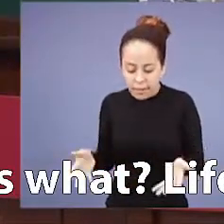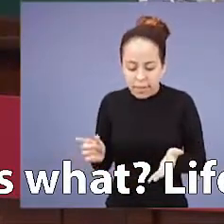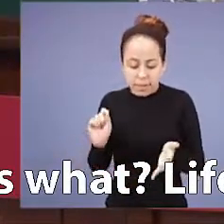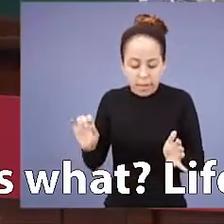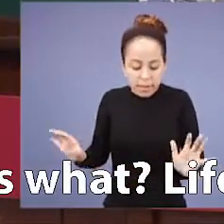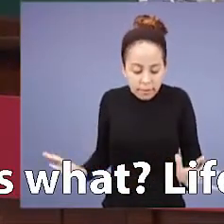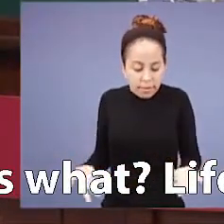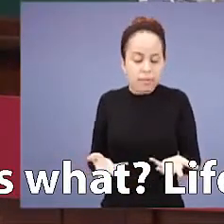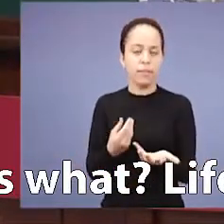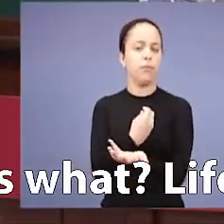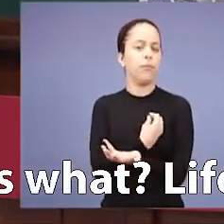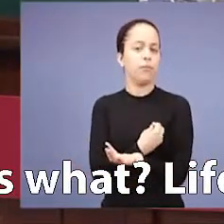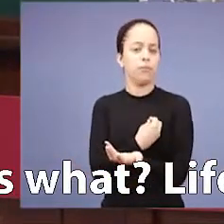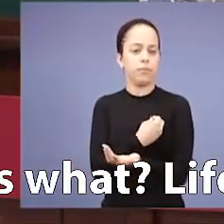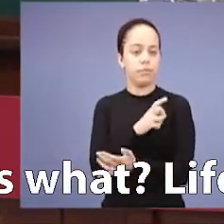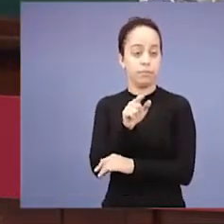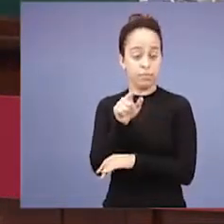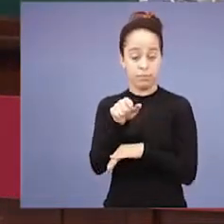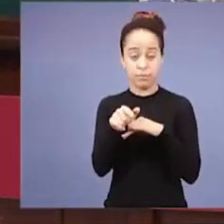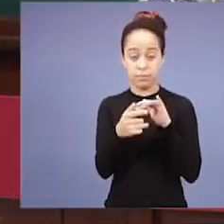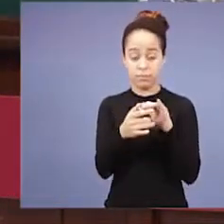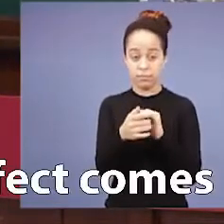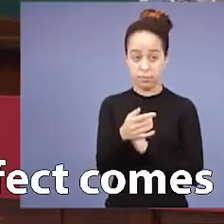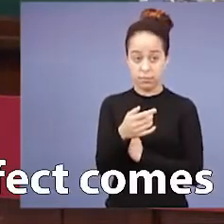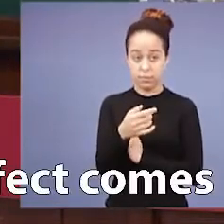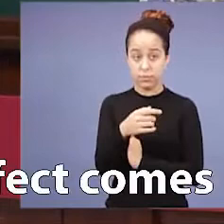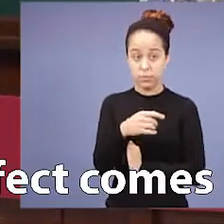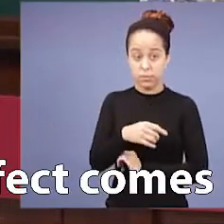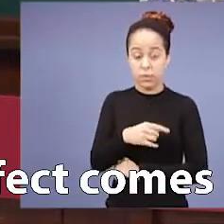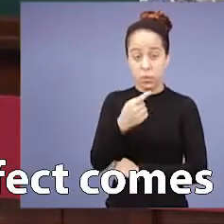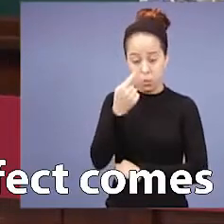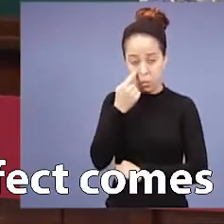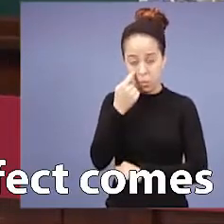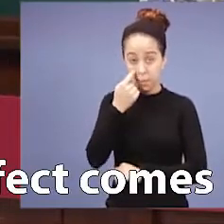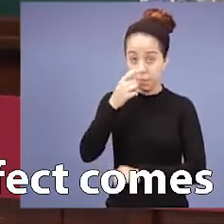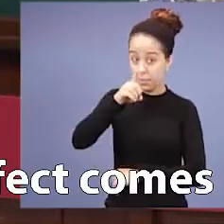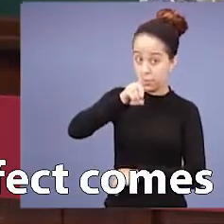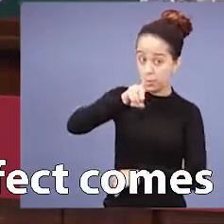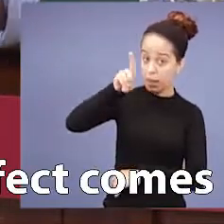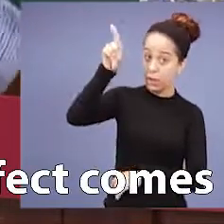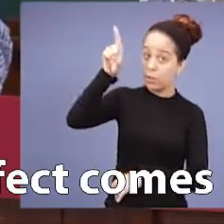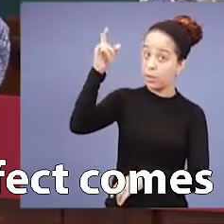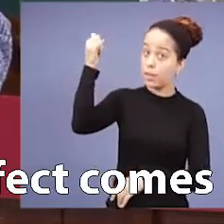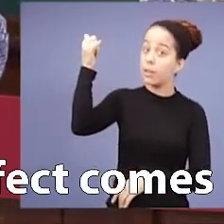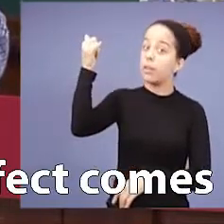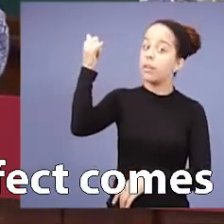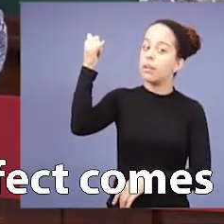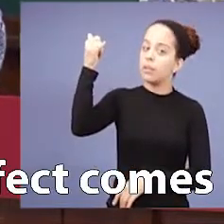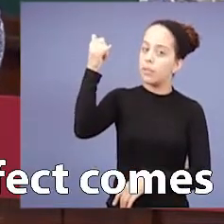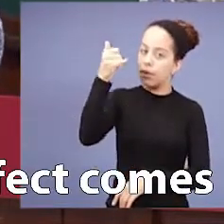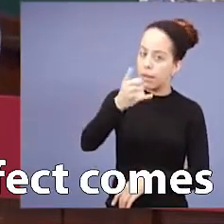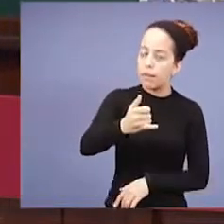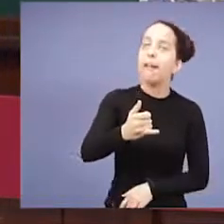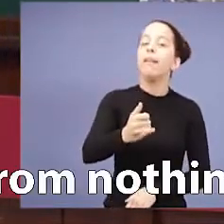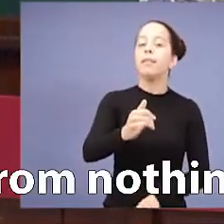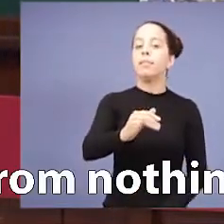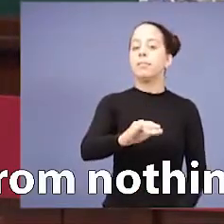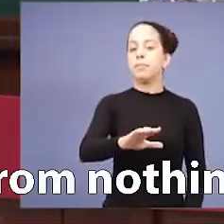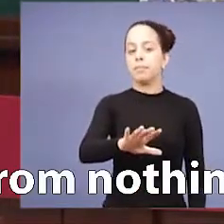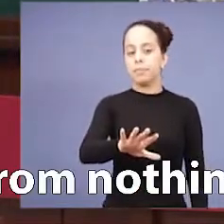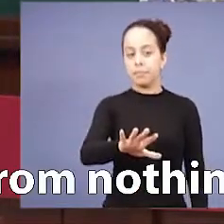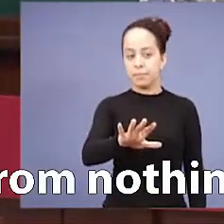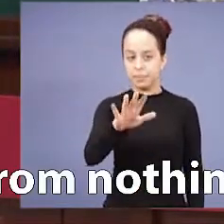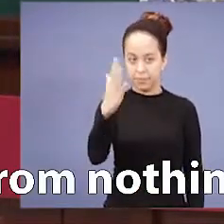ela produz o que a vida comigo agora deus fala o efeito surge